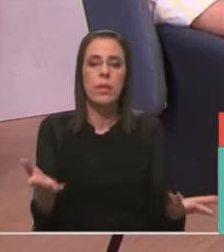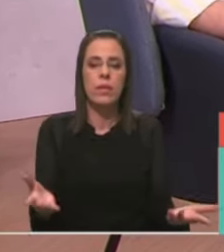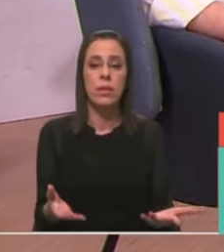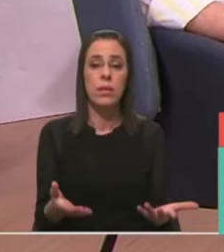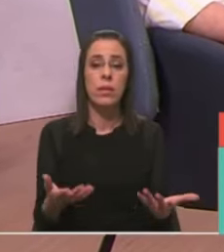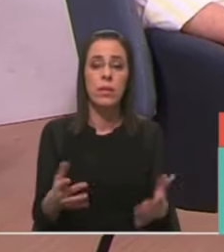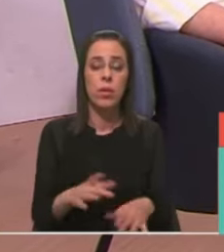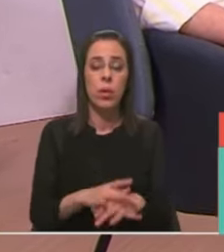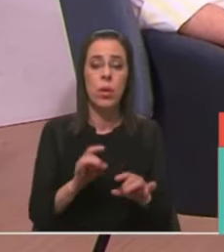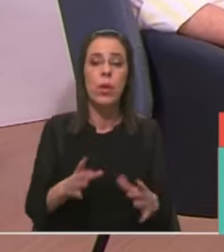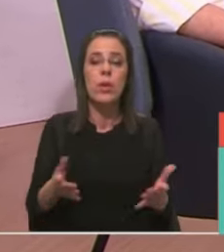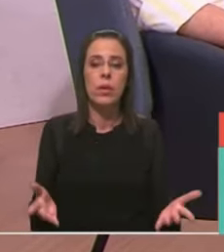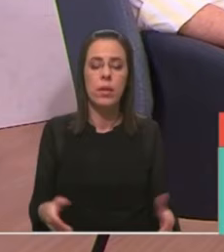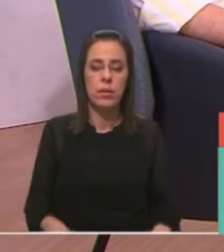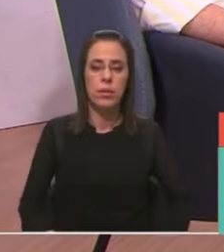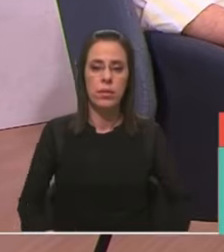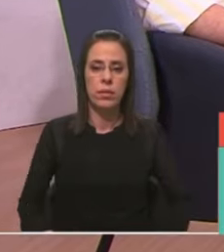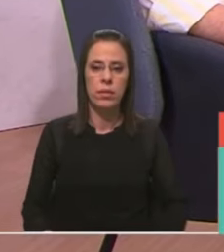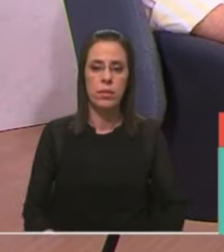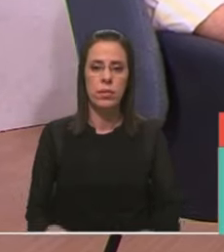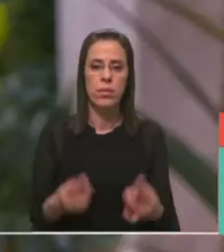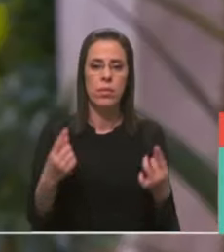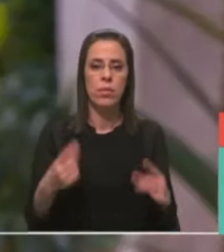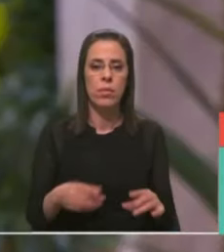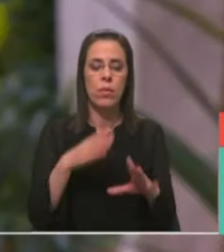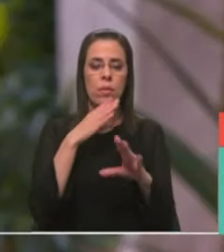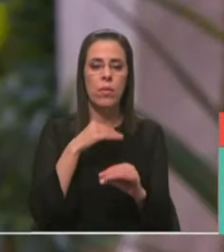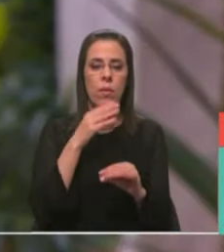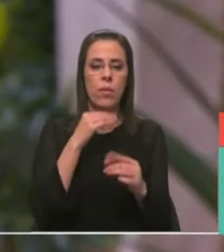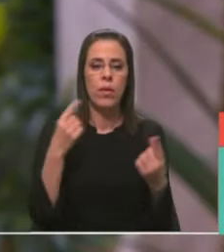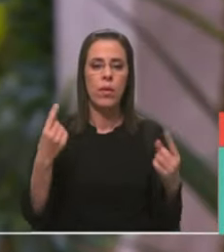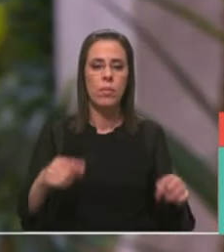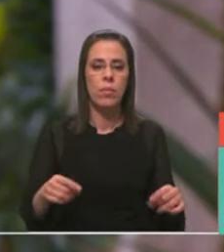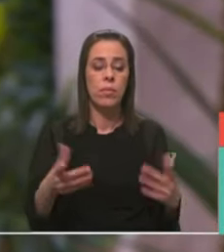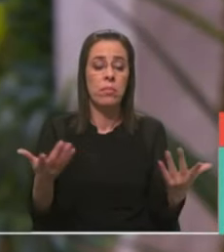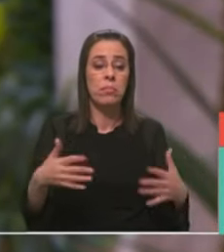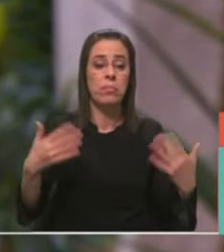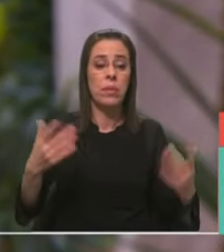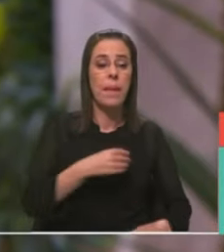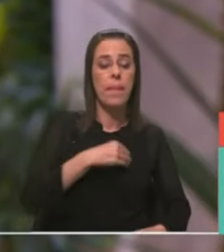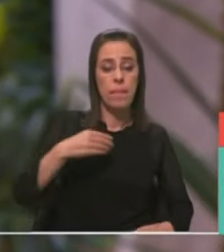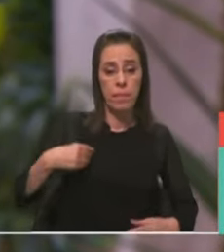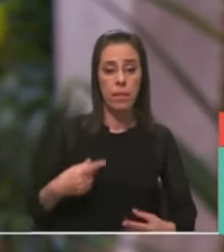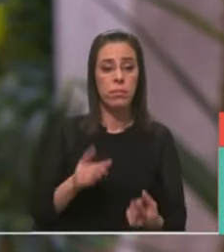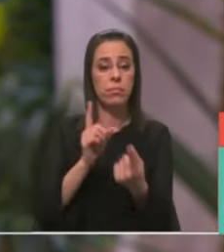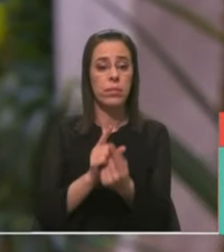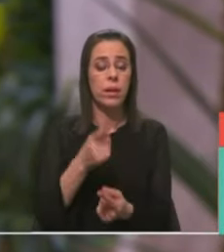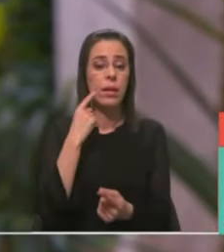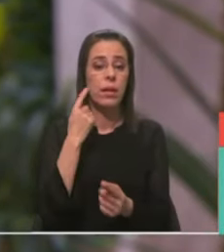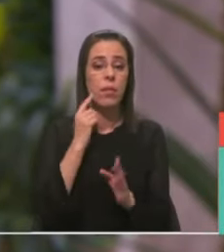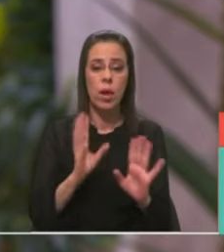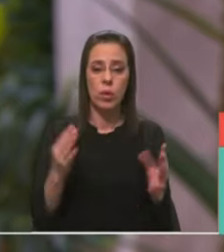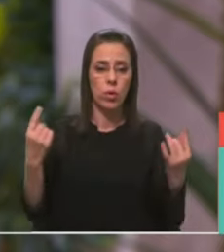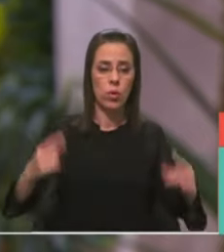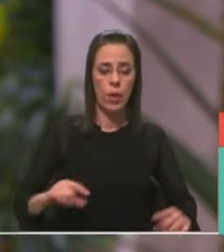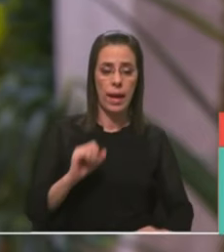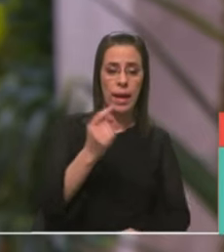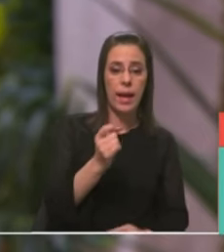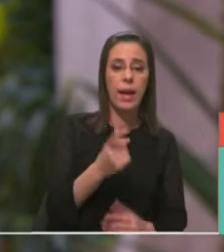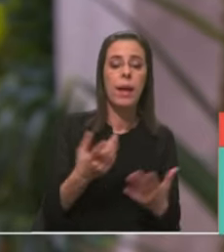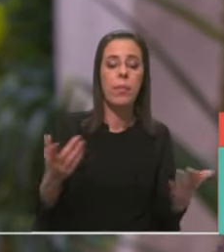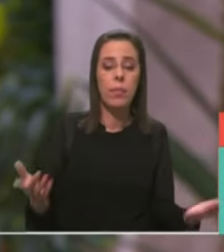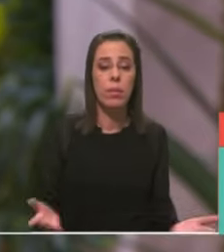disseram no hospital? Para já foi apenas conversas de circunstância dos médicos que atenderam na quarta-feira.